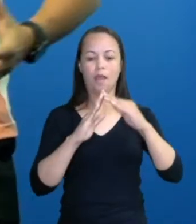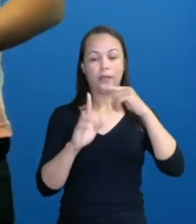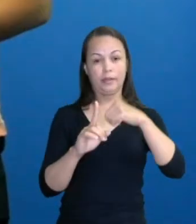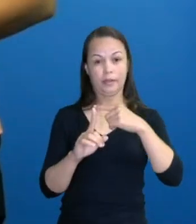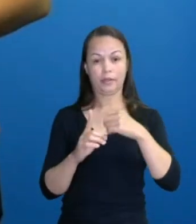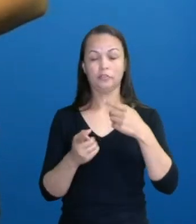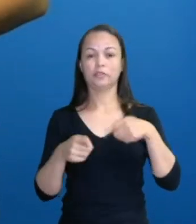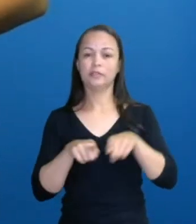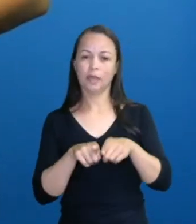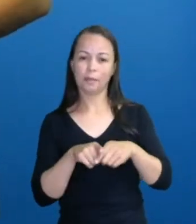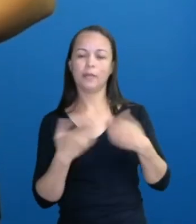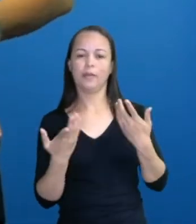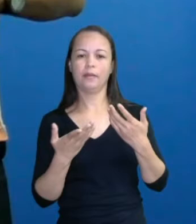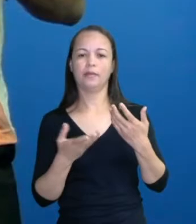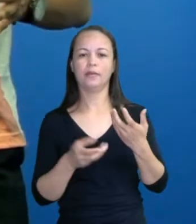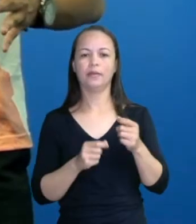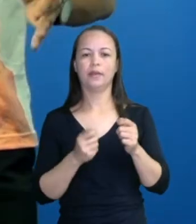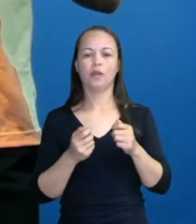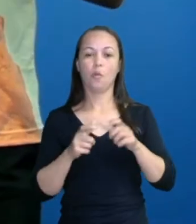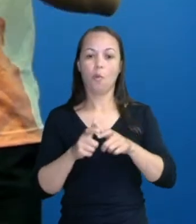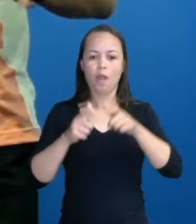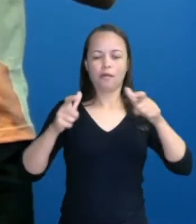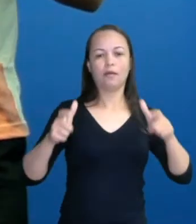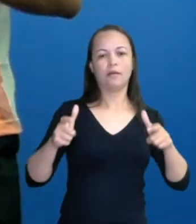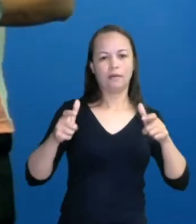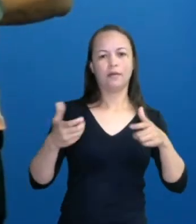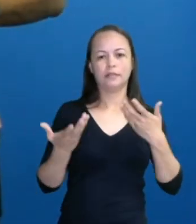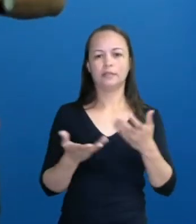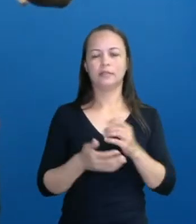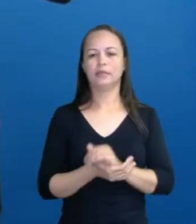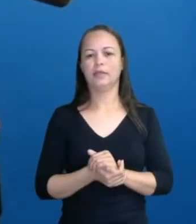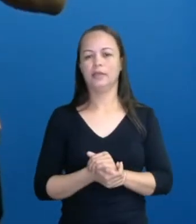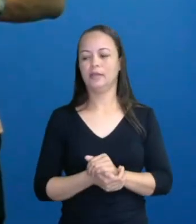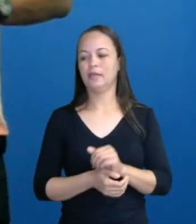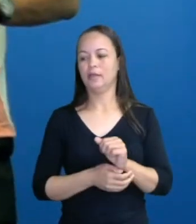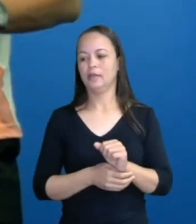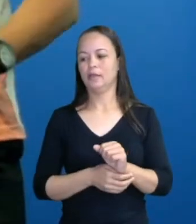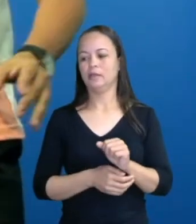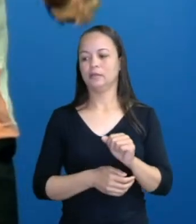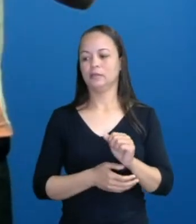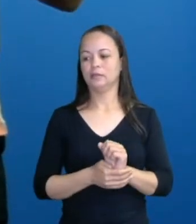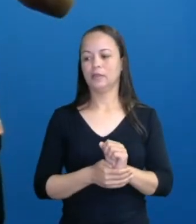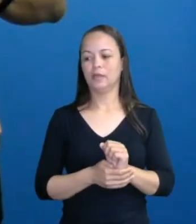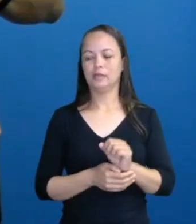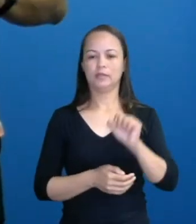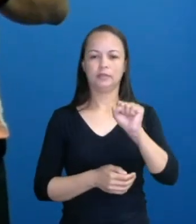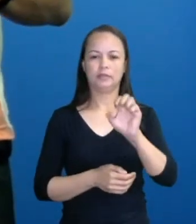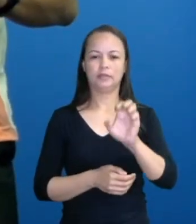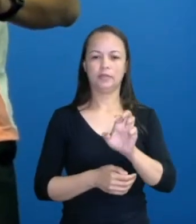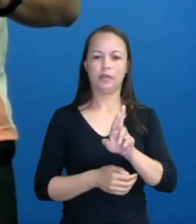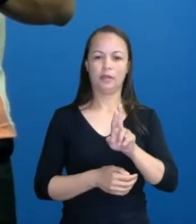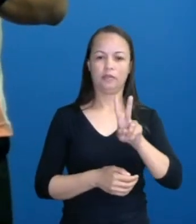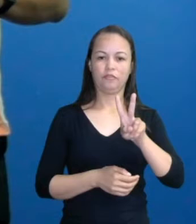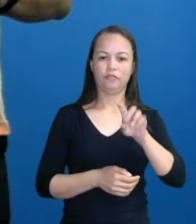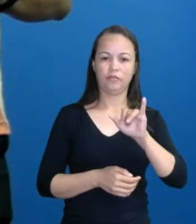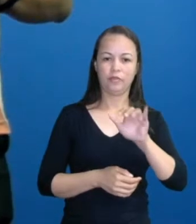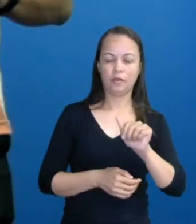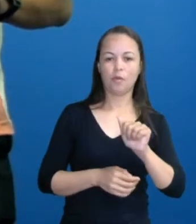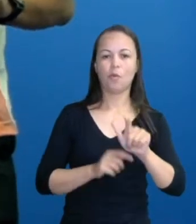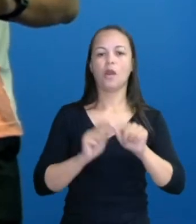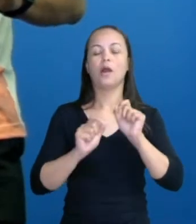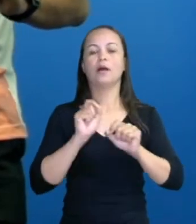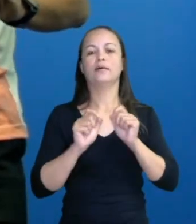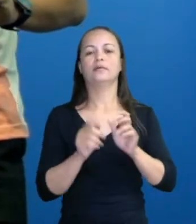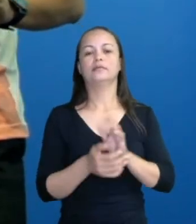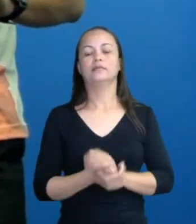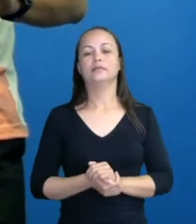grande suzerana. Então, dentro do feudo, dentro dessa propriedade, vai haver o manso senhorial,